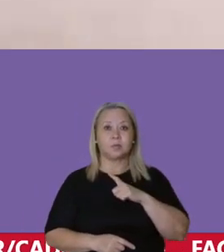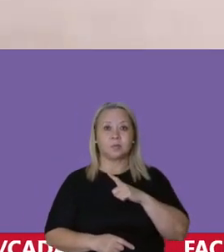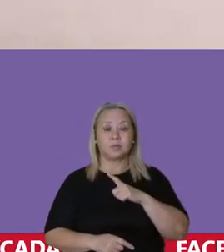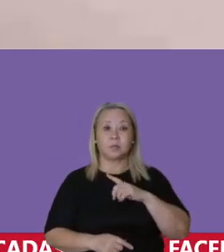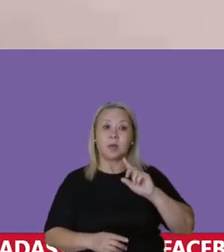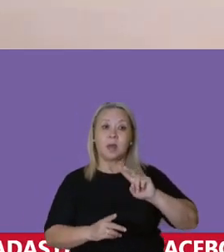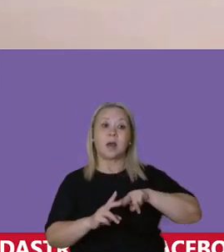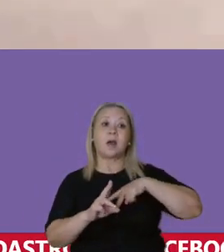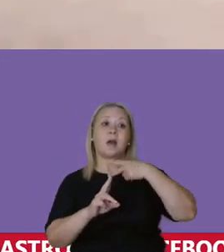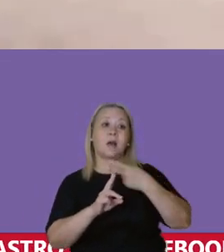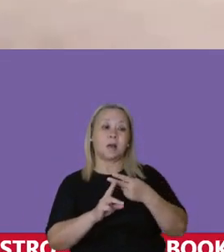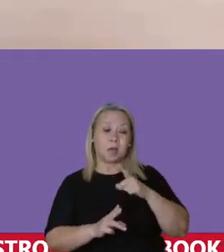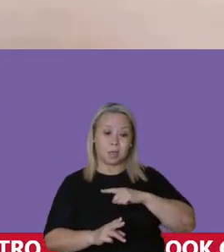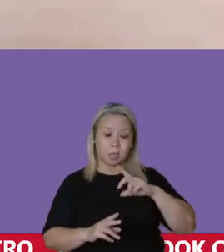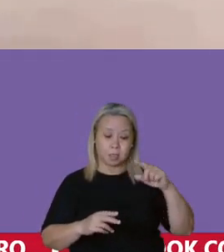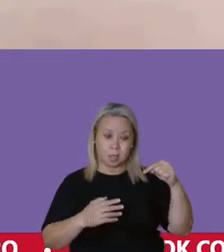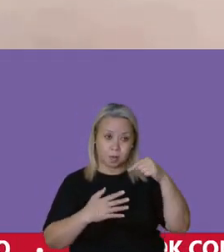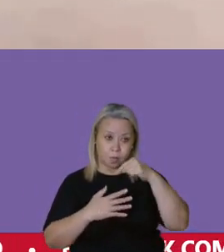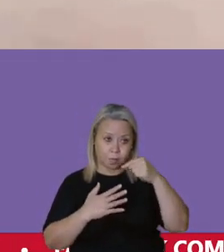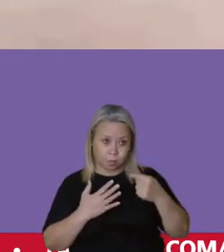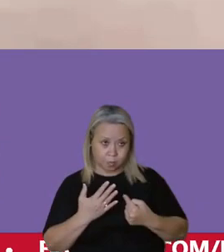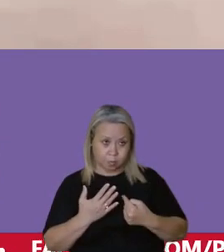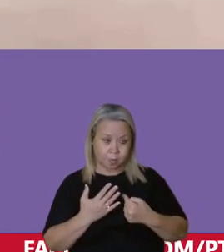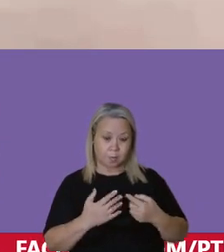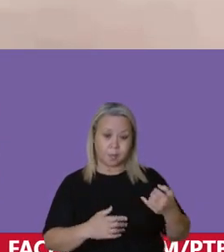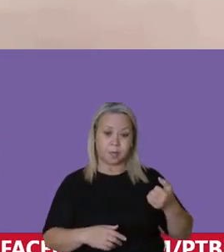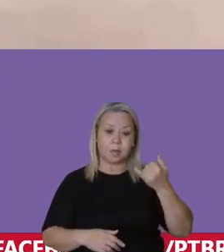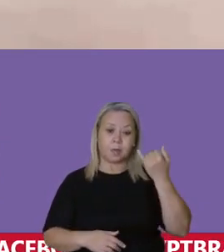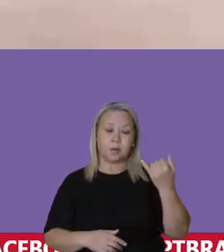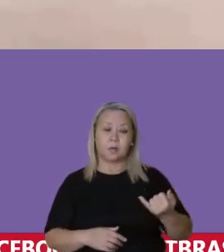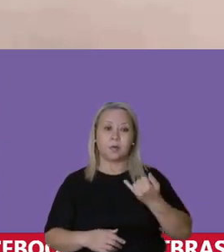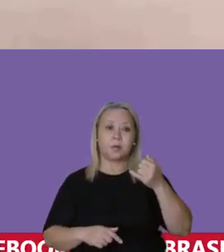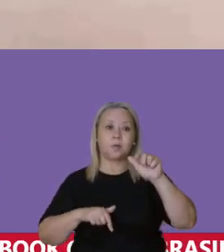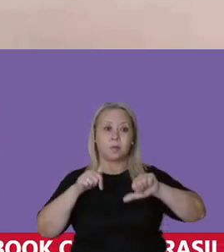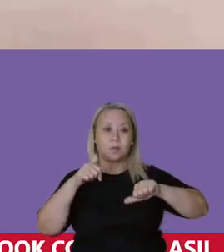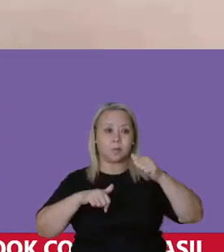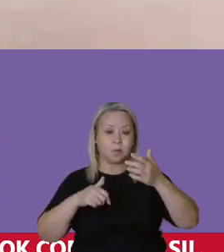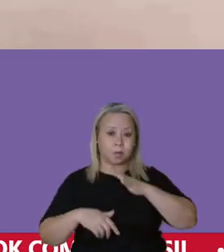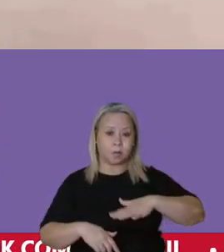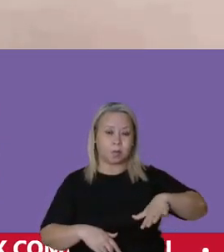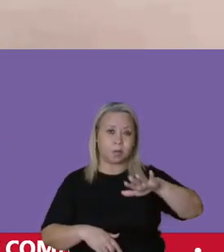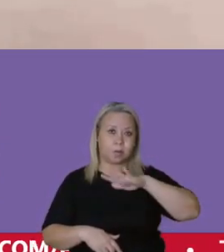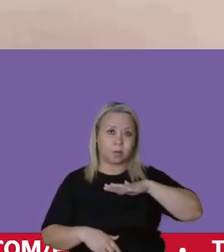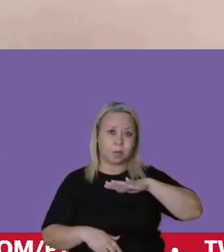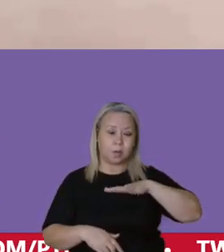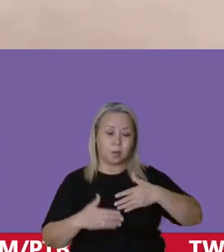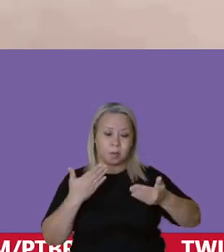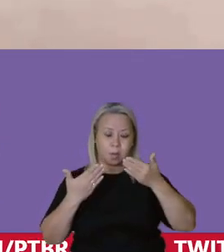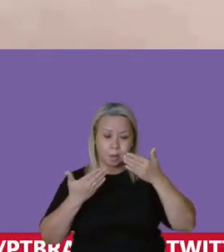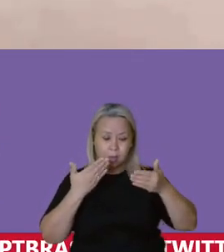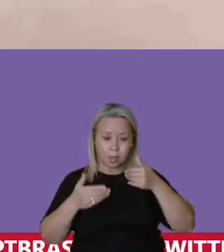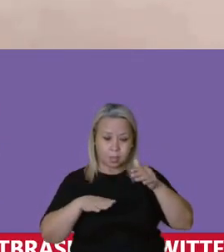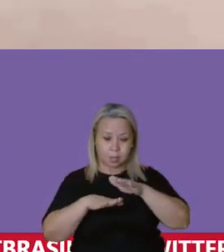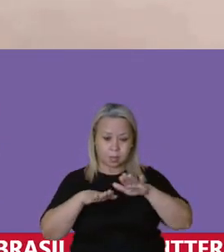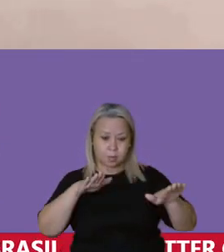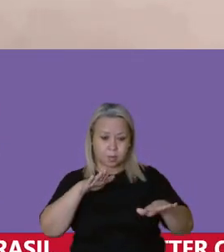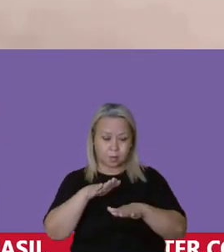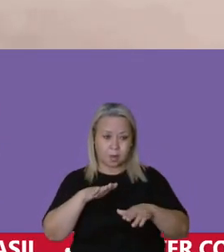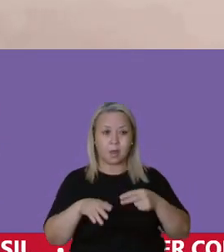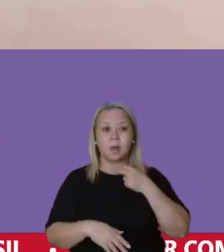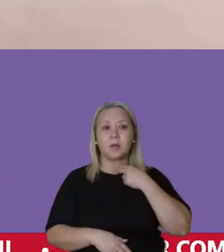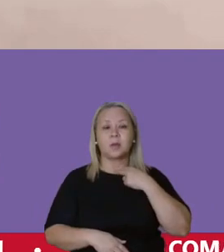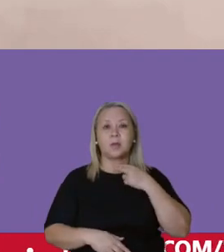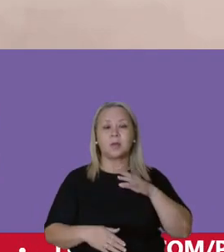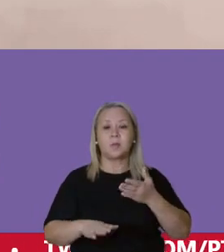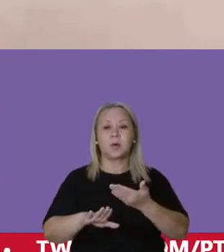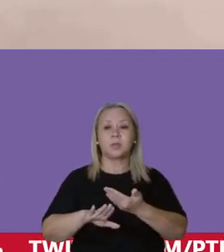Além disso, tem um outro elemento também que é importante avaliar, é que todo estudo que for fazer análise de desigualdade não pode ser dissociado